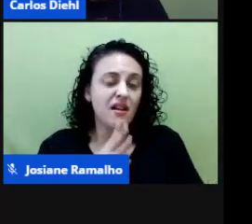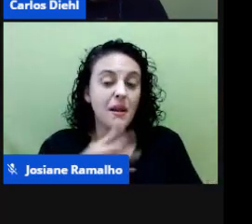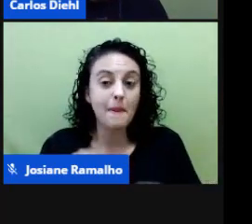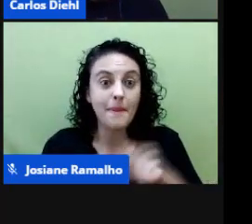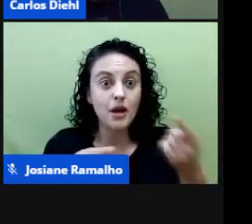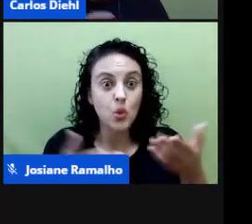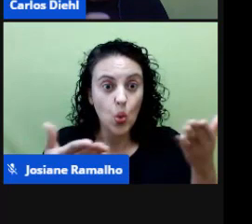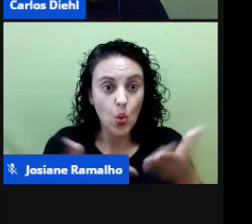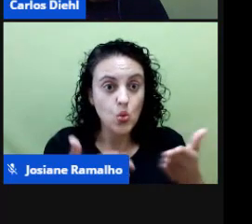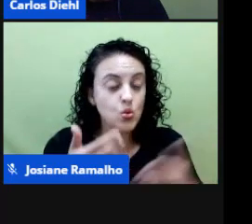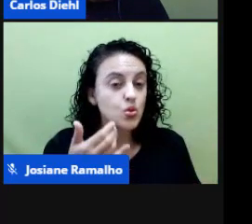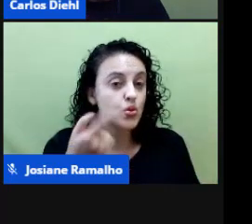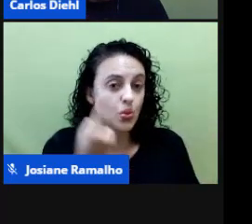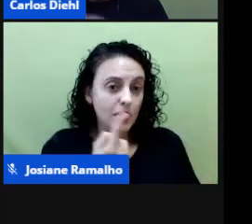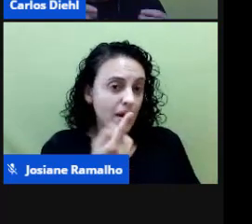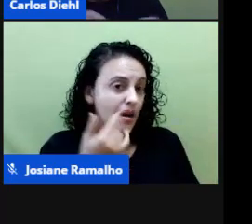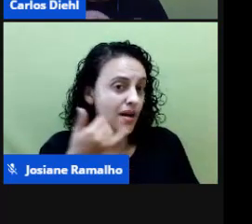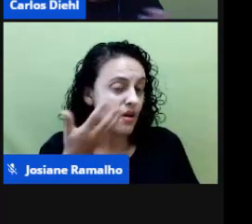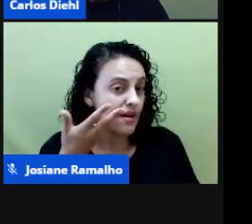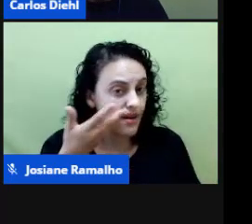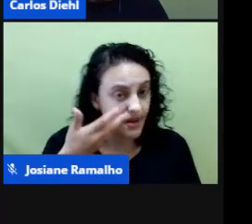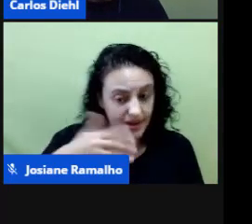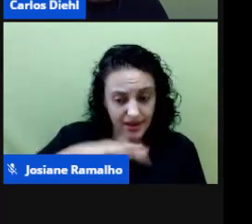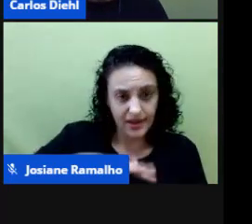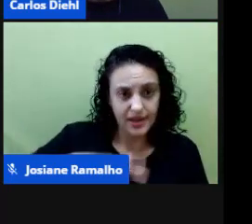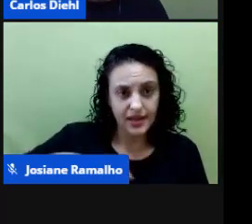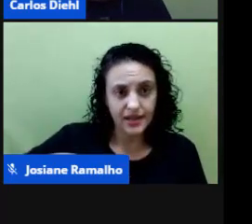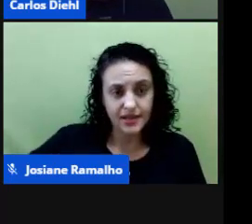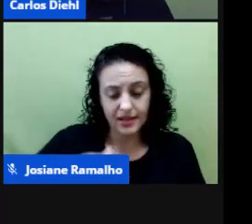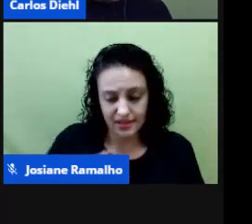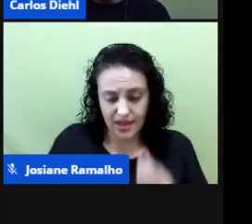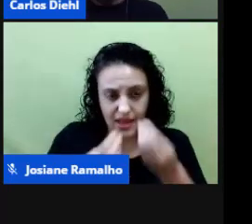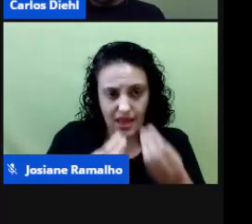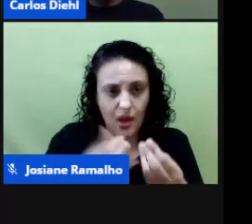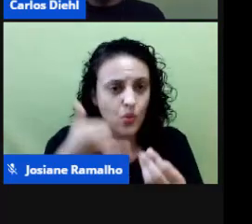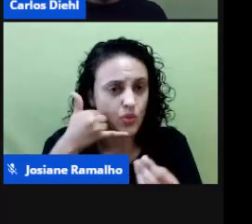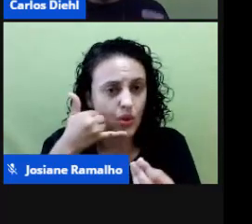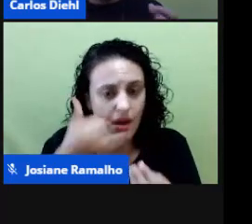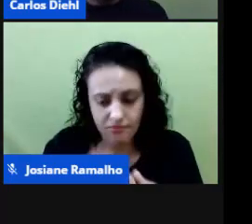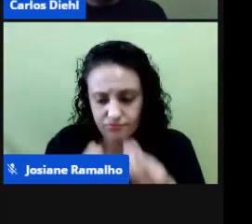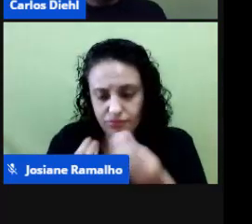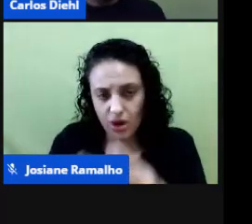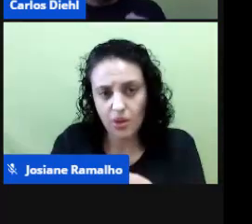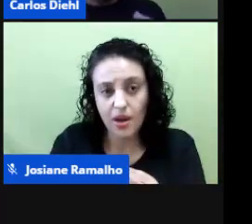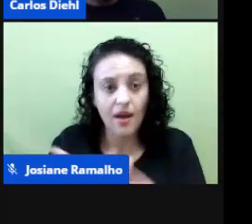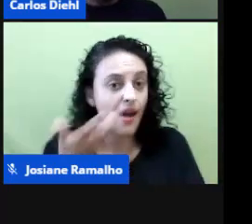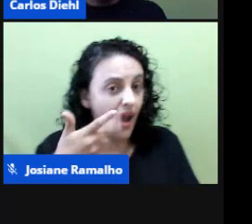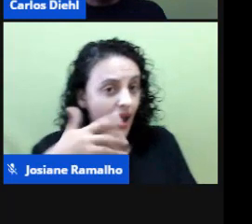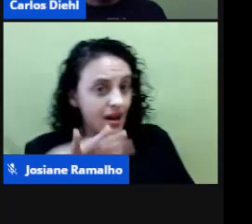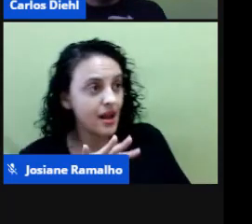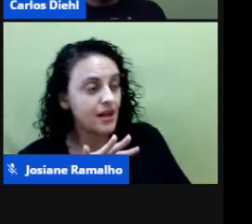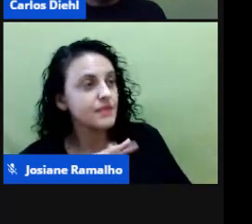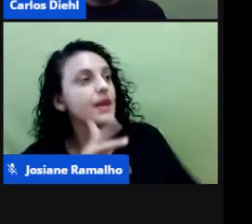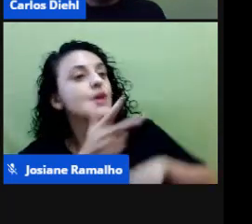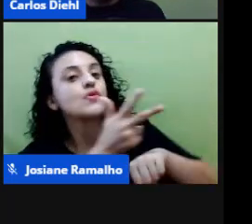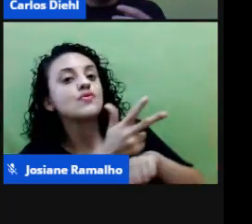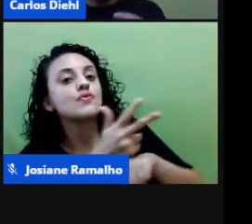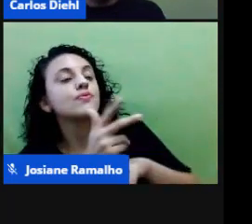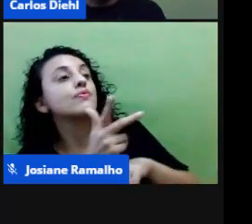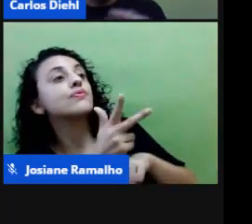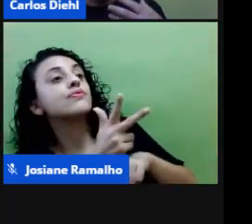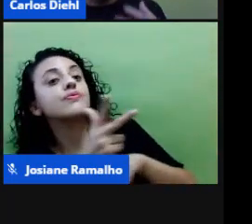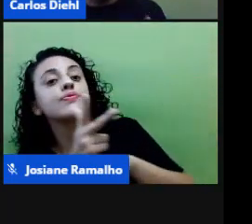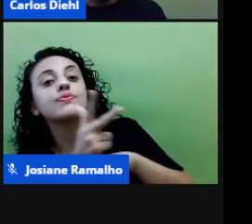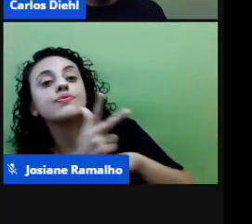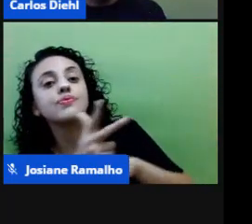Você coloca na mão de adolescentes, eles vão fazer um filme. Você vê um monte de gente criando